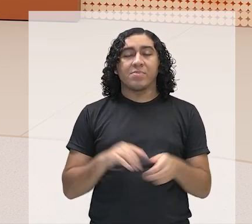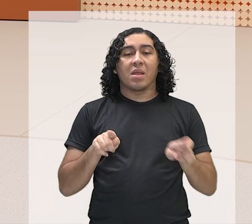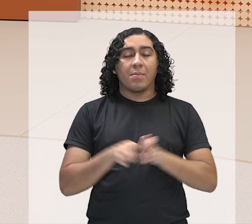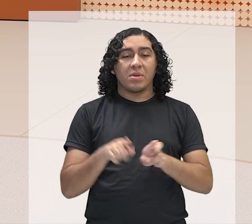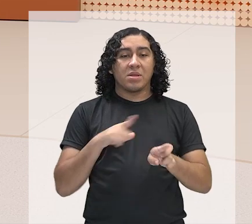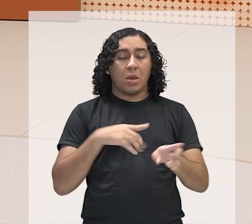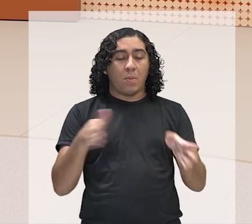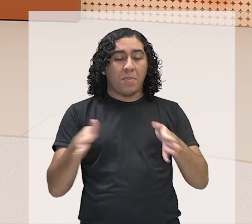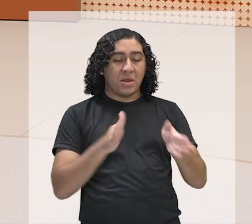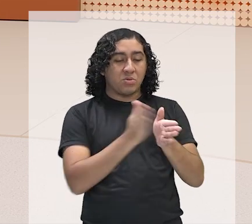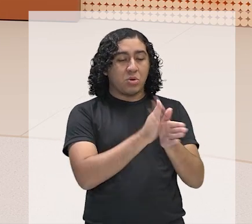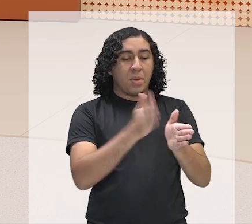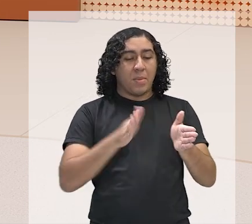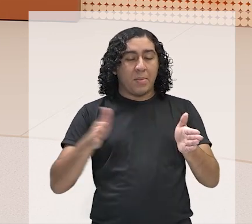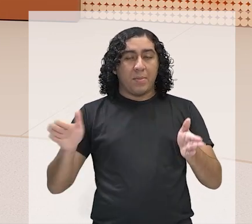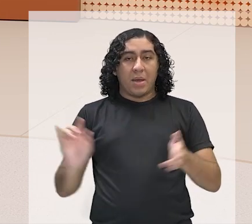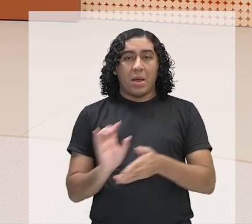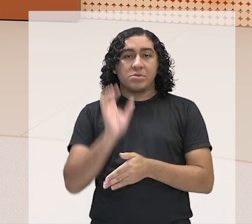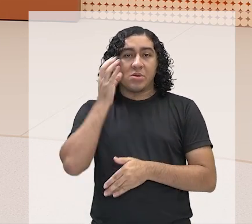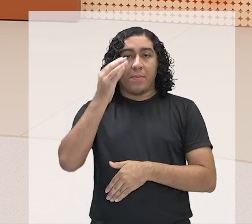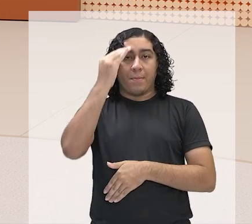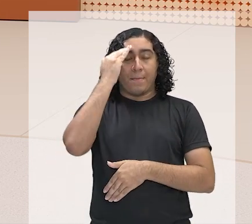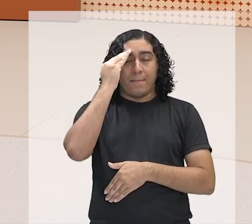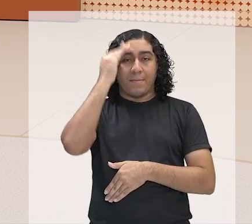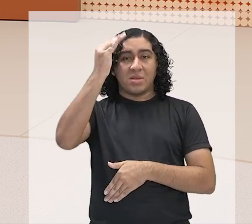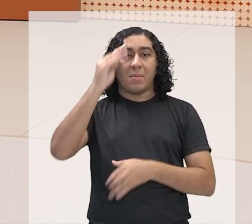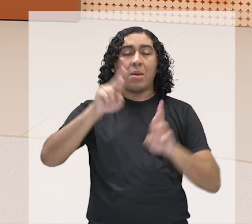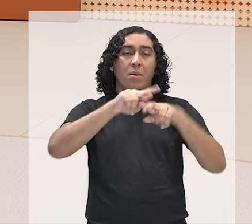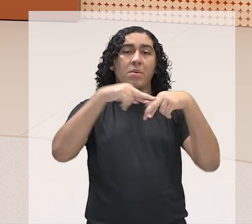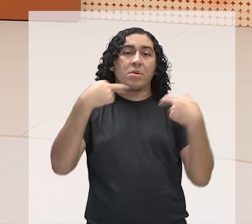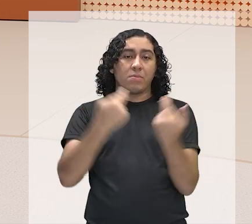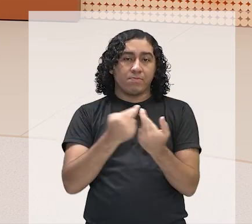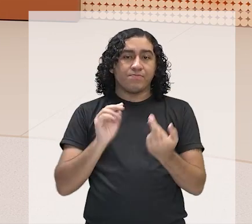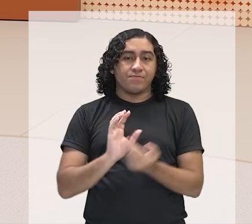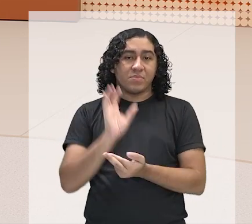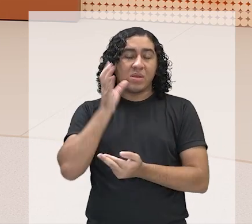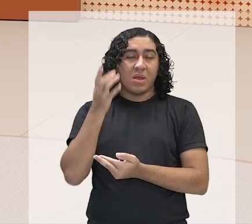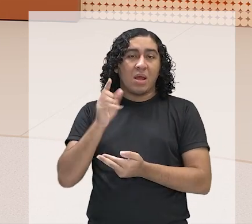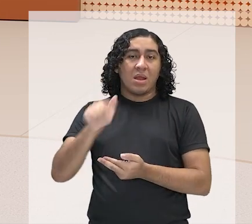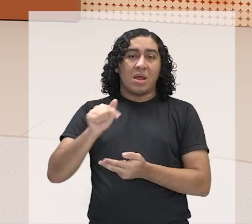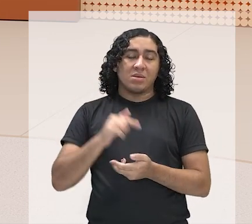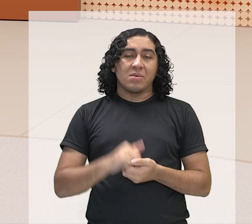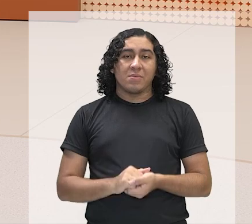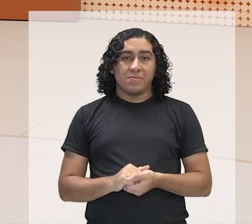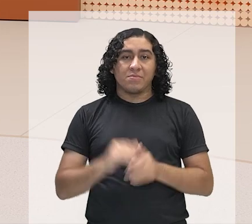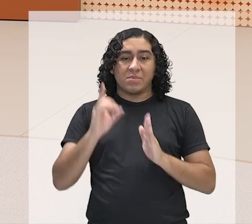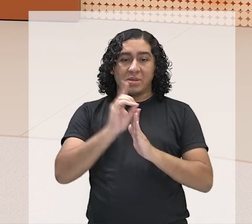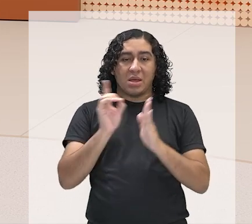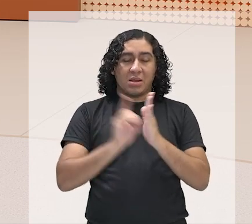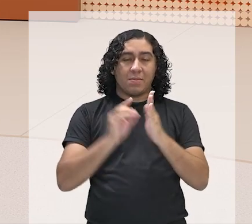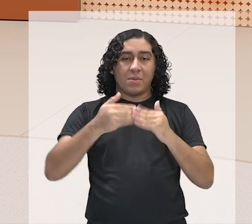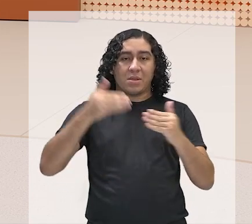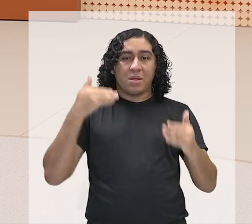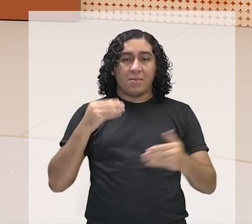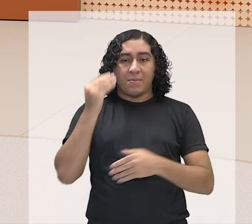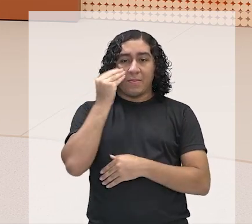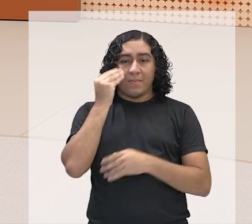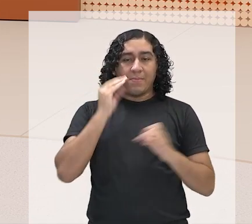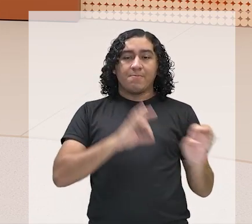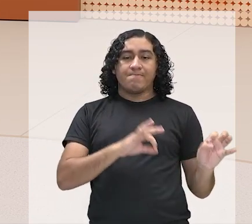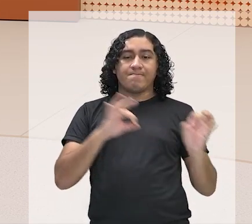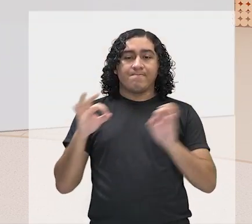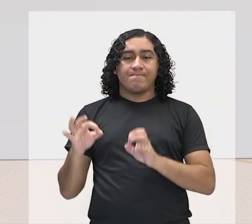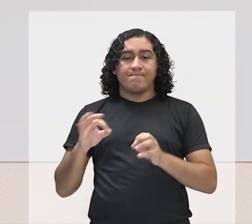Com as principais conferências que aconteceram ali nas últimas 4, 5 décadas. Acompanhe comigo. Olha só,